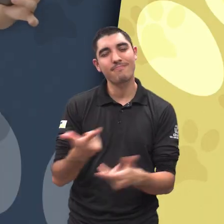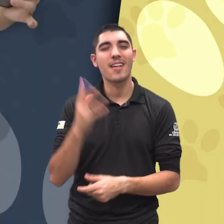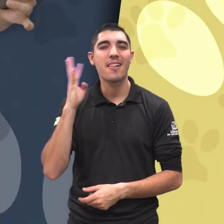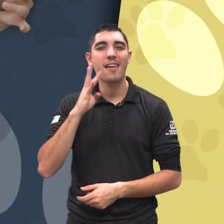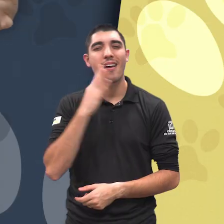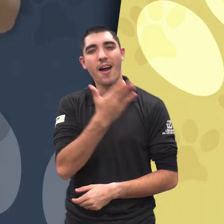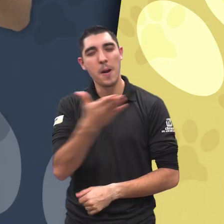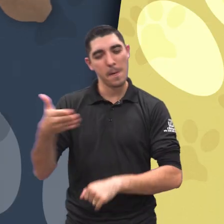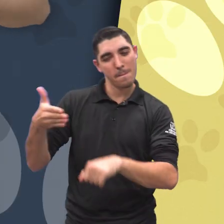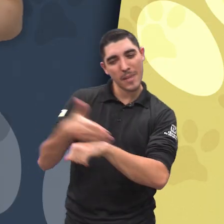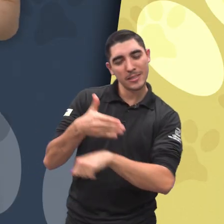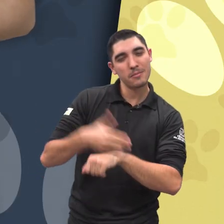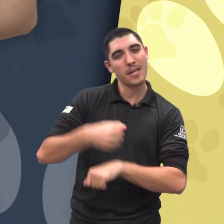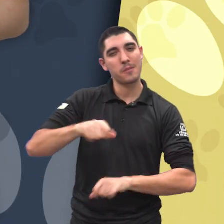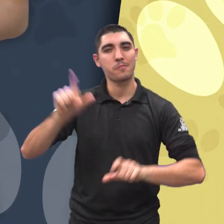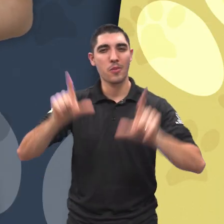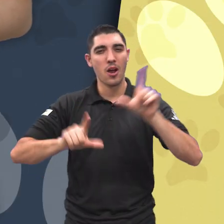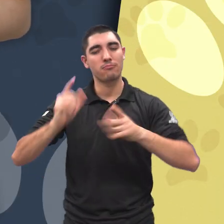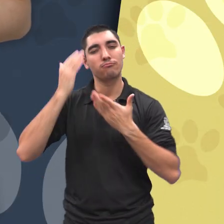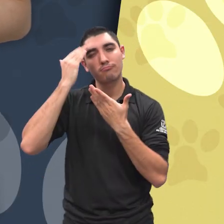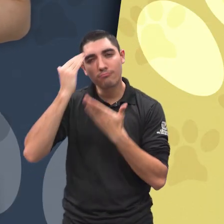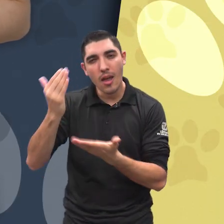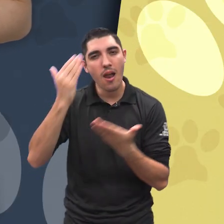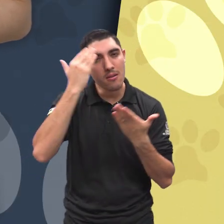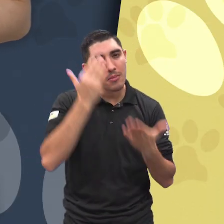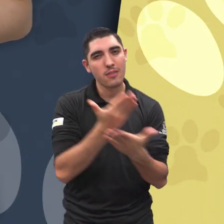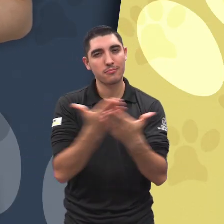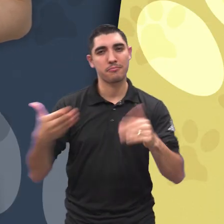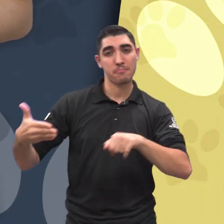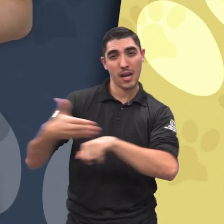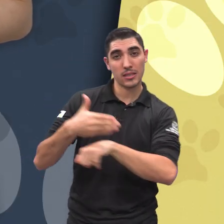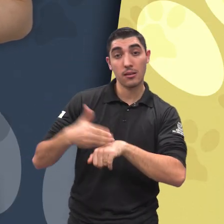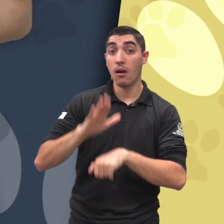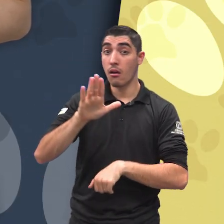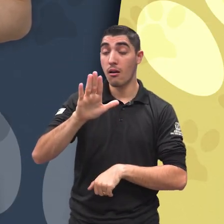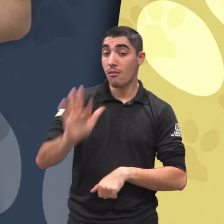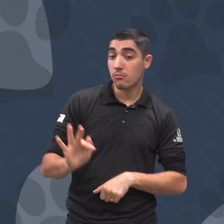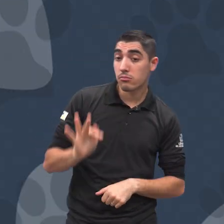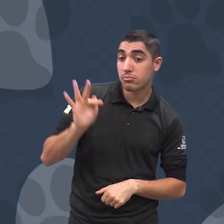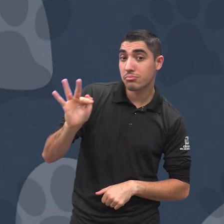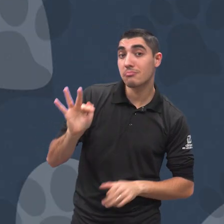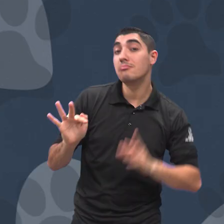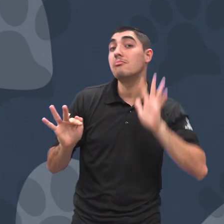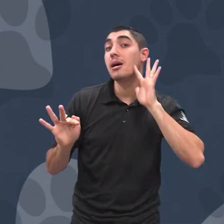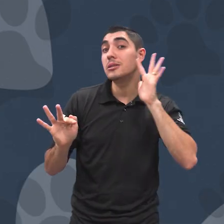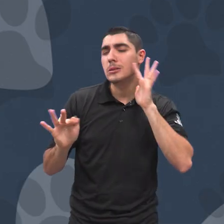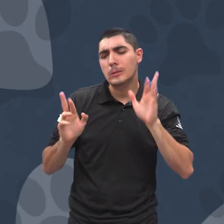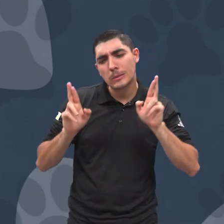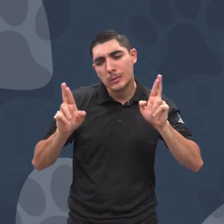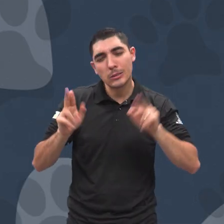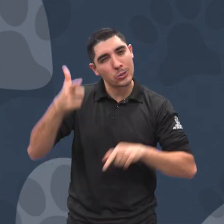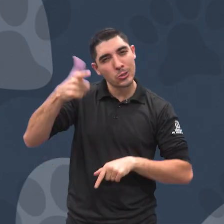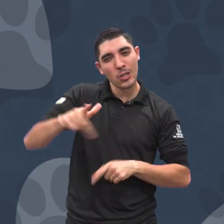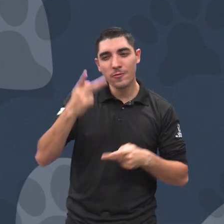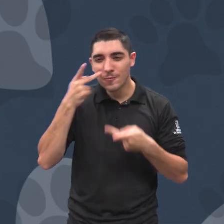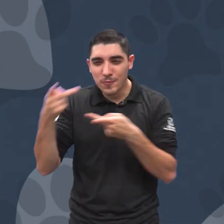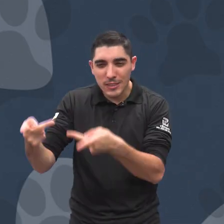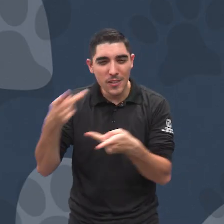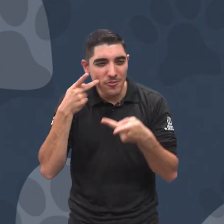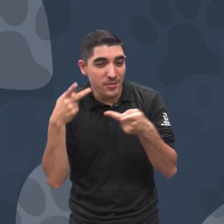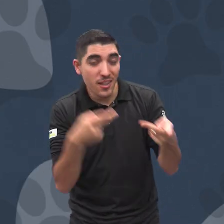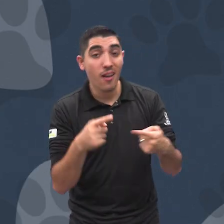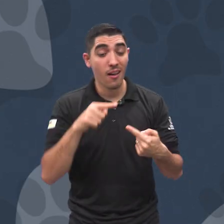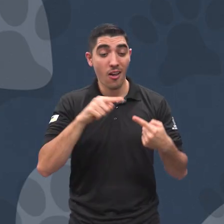Legal demais, gente, ter vocês aqui no Galeria Pet. Pessoal, muito obrigado, viu, pela participação. Daqui a um tempo, quem sabe a gente não volta para mais uma